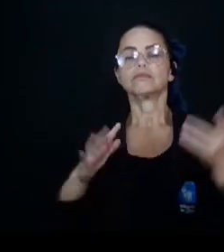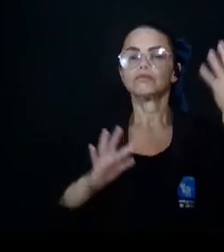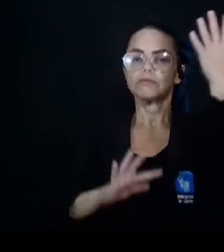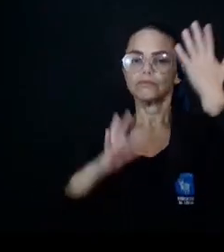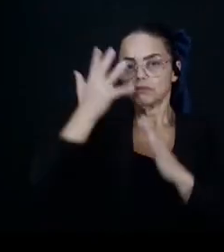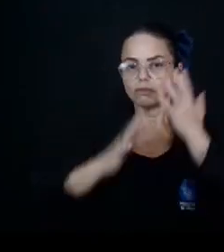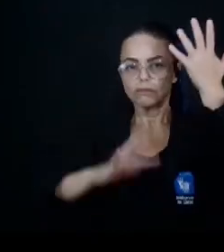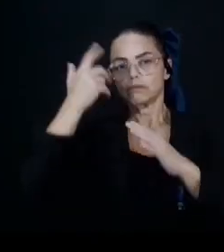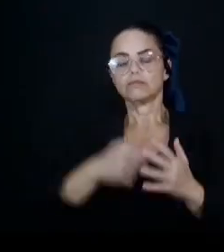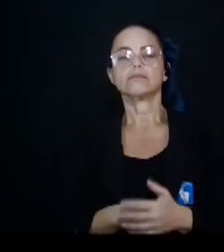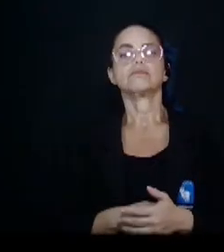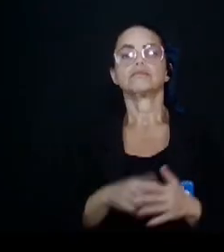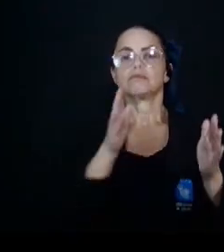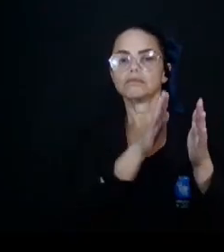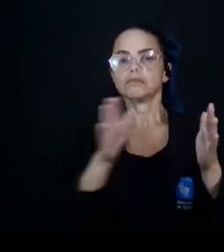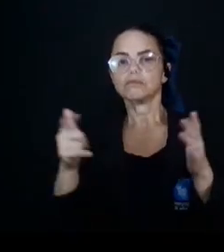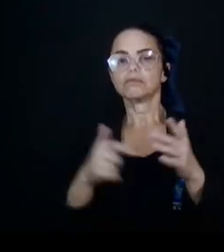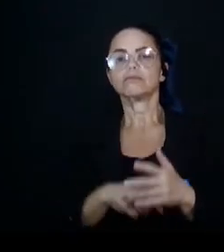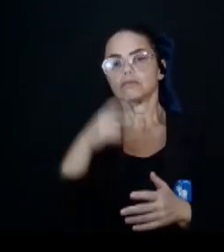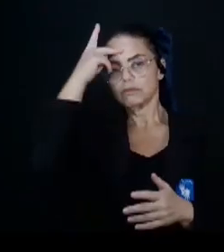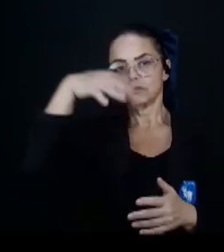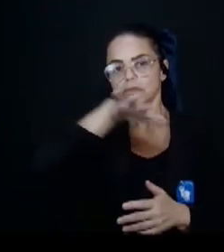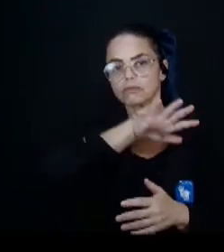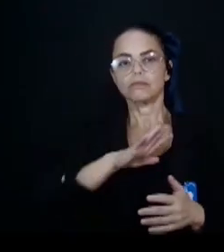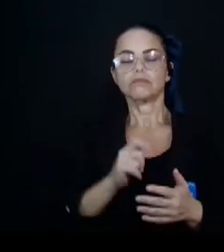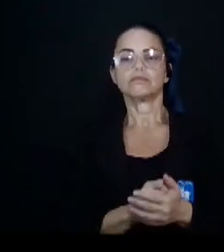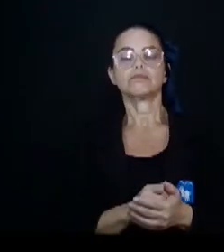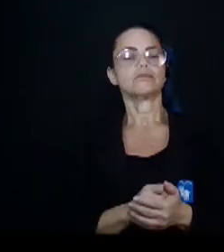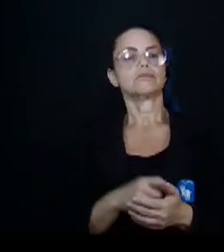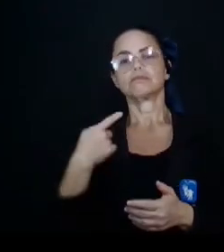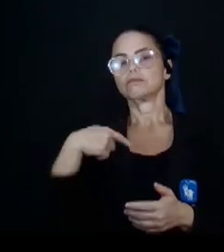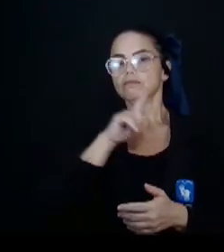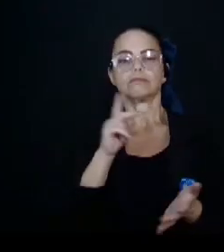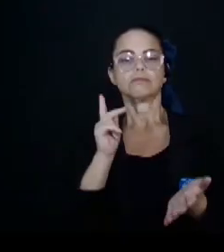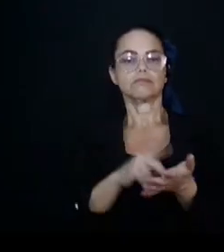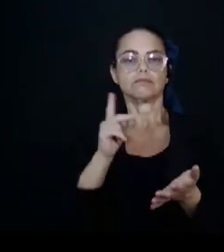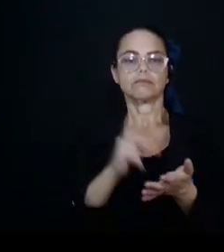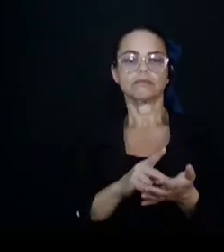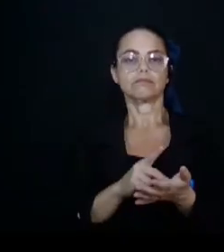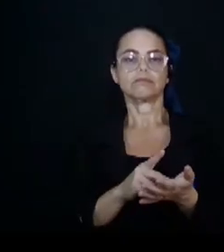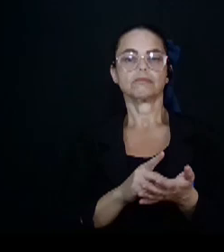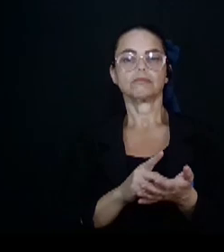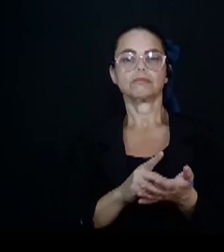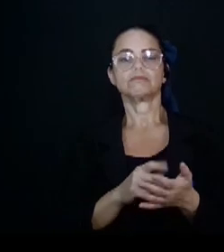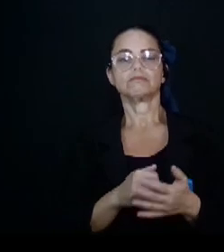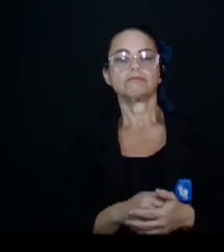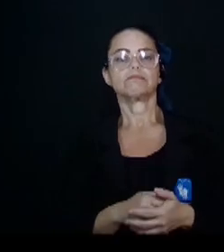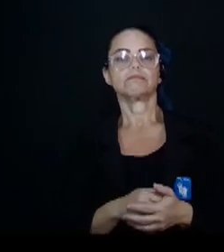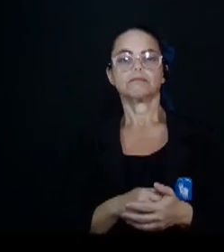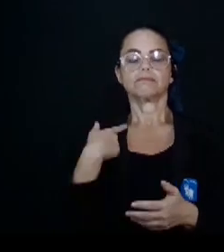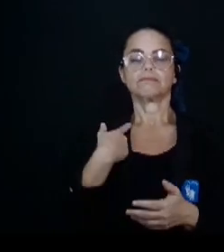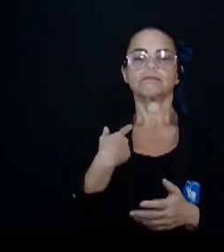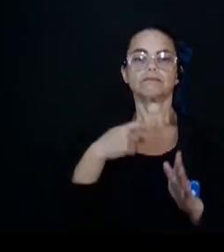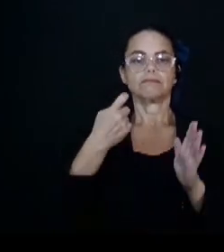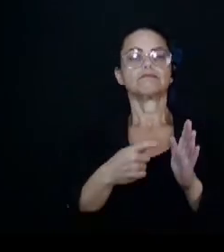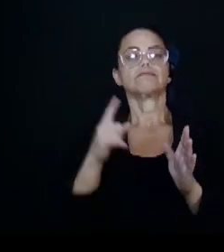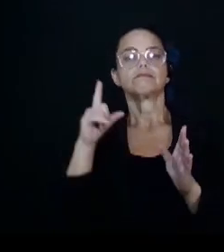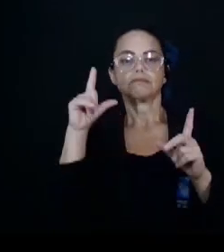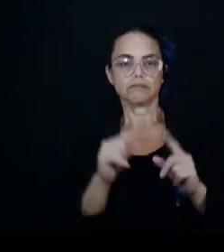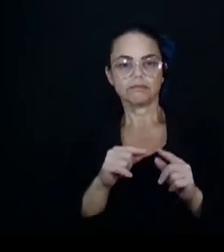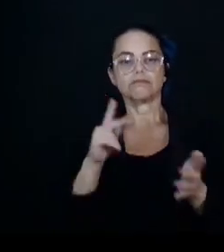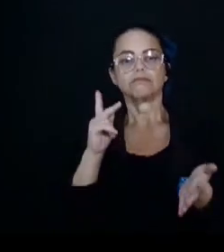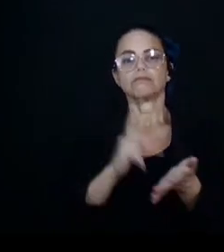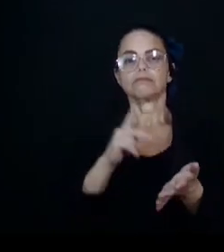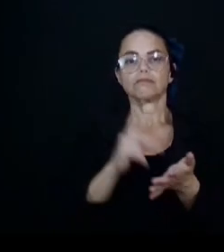épocas assim, o pessoal não vai mesmo, né, fica com mais, a taxa fica menor mesmo, né, de